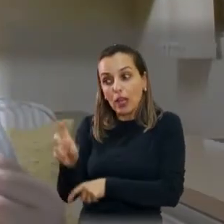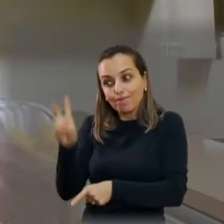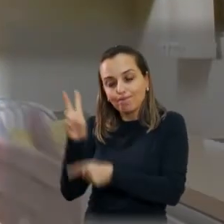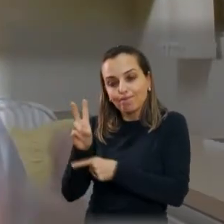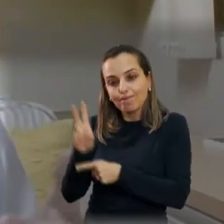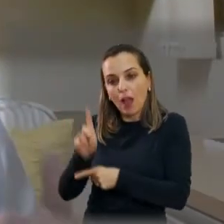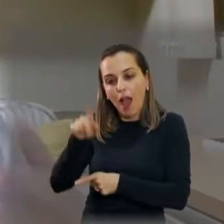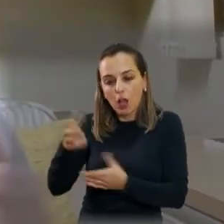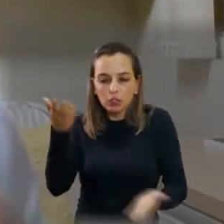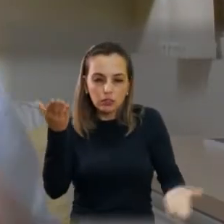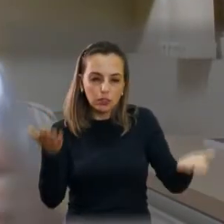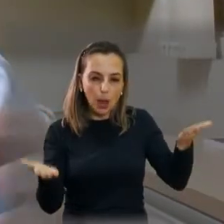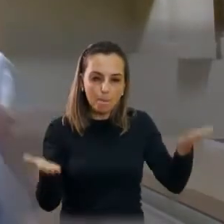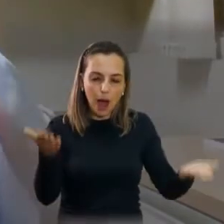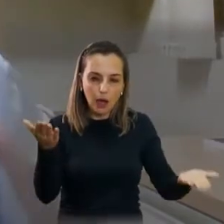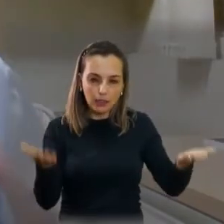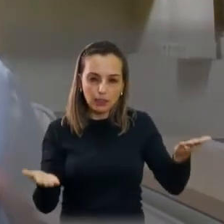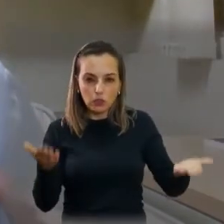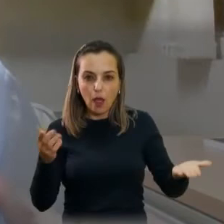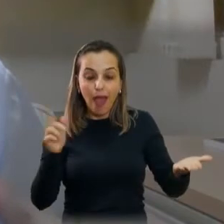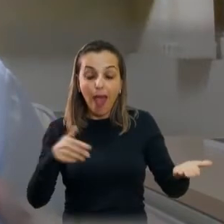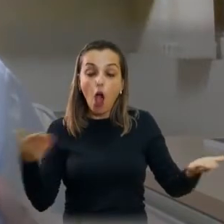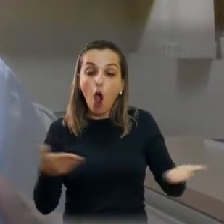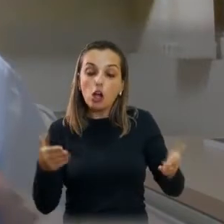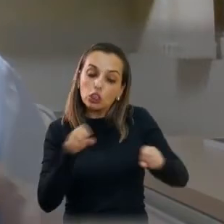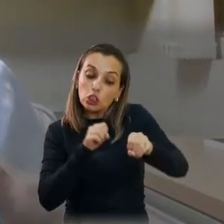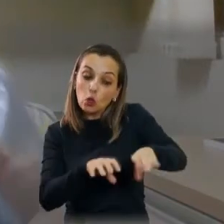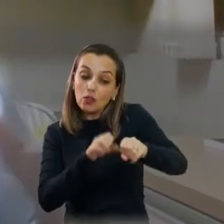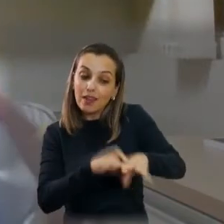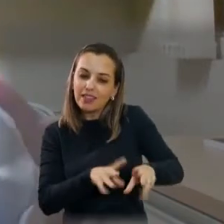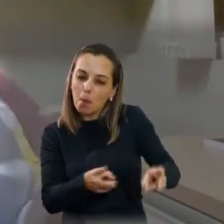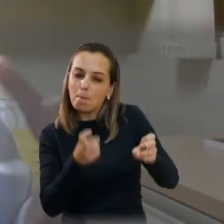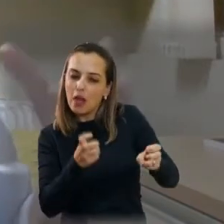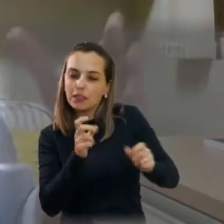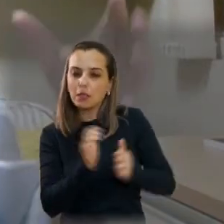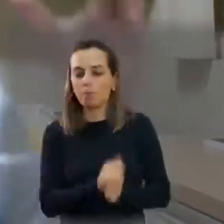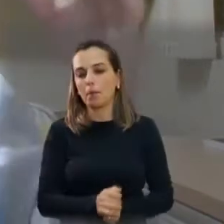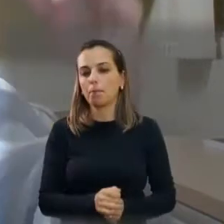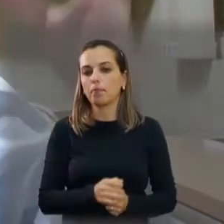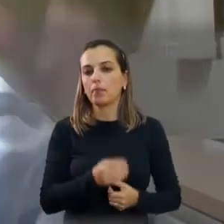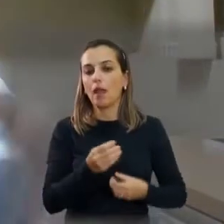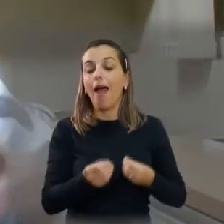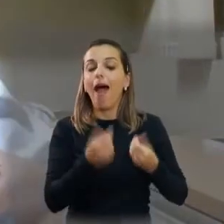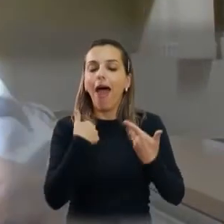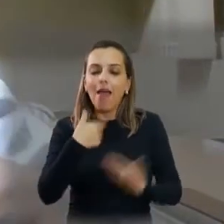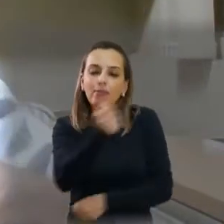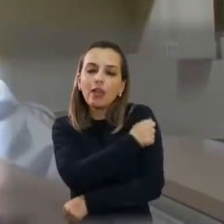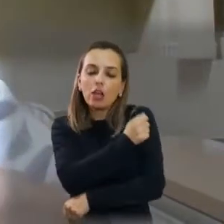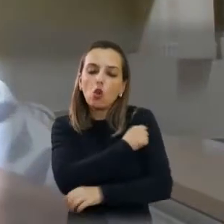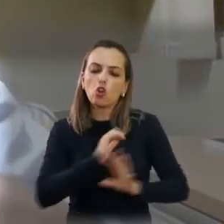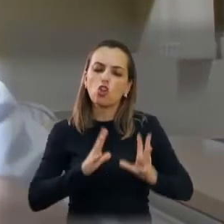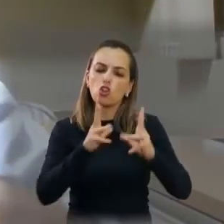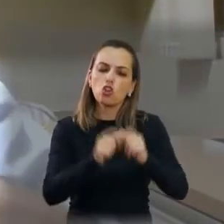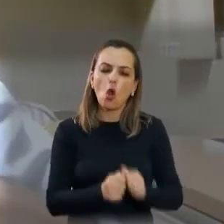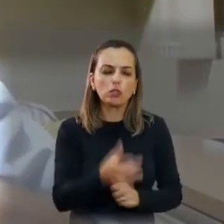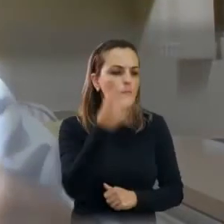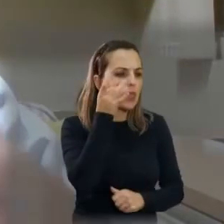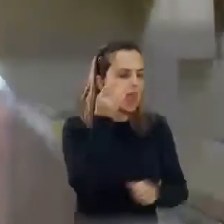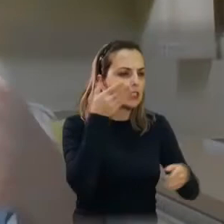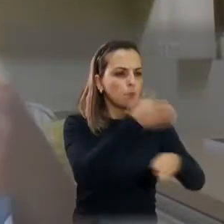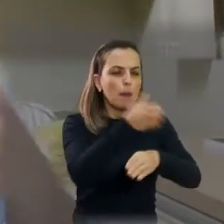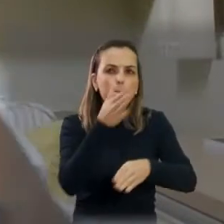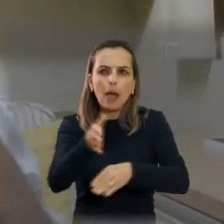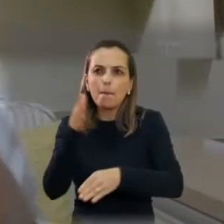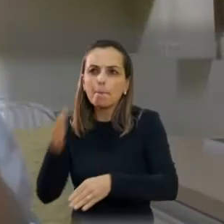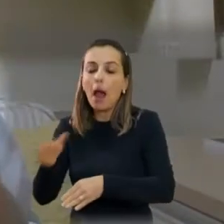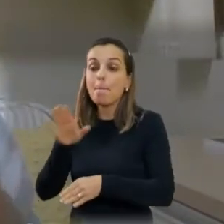um paralelo com o que a gente vem assistindo na educação. Não adianta a gente alocar todos os alunos para a retomada presencial sem fazer